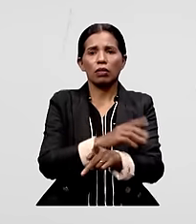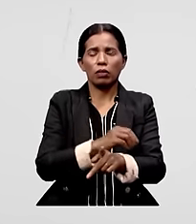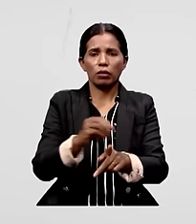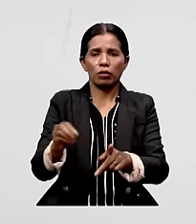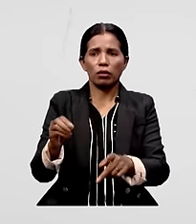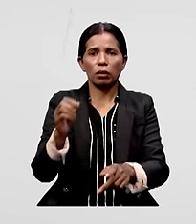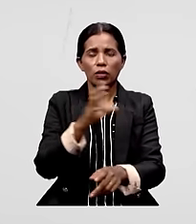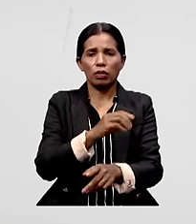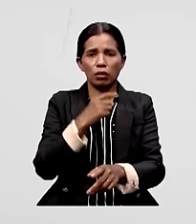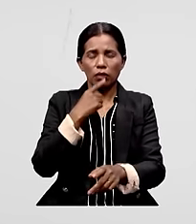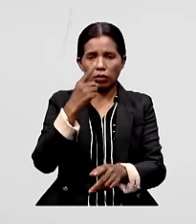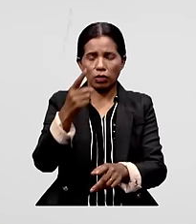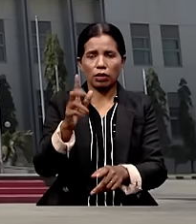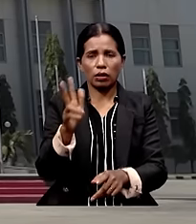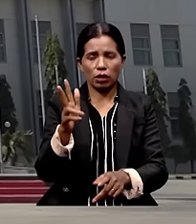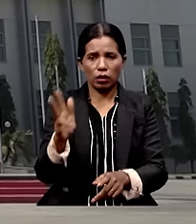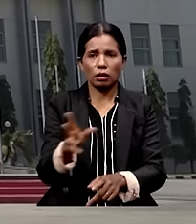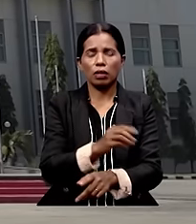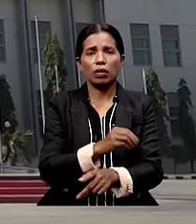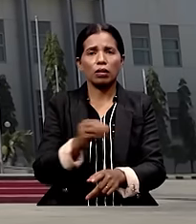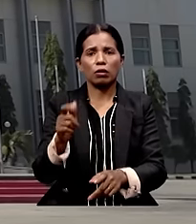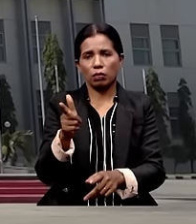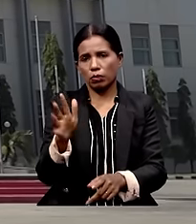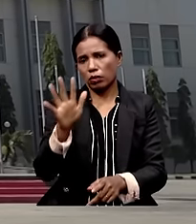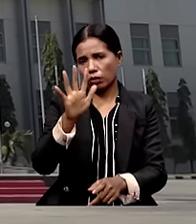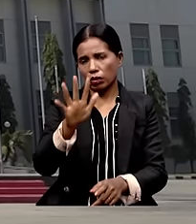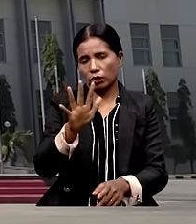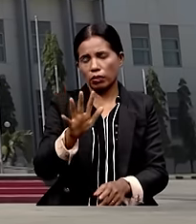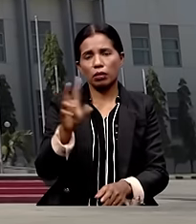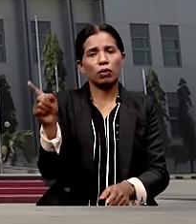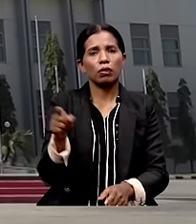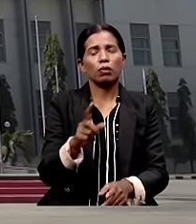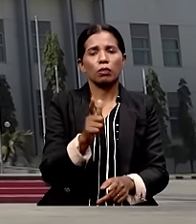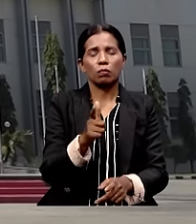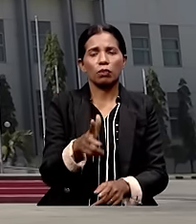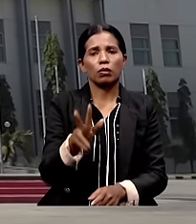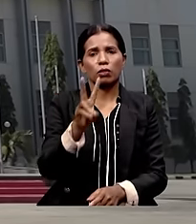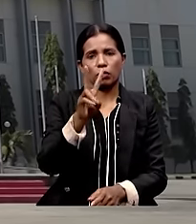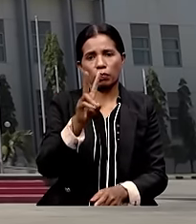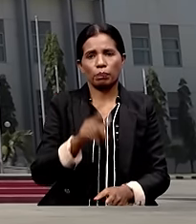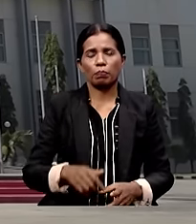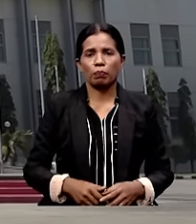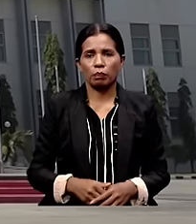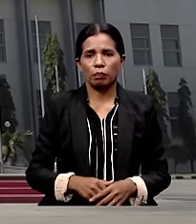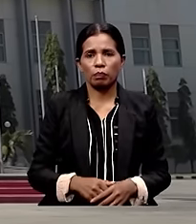do Ruanulu Resinen contra Ruanulu Resin Lima no abstenção rua. Celina Lopes, Agostinho da Costa, GMN.